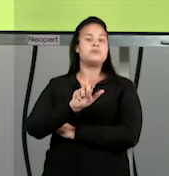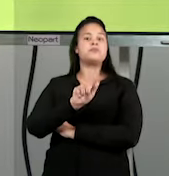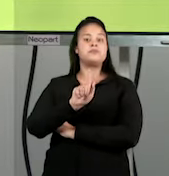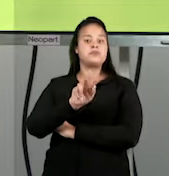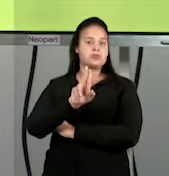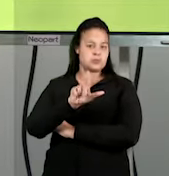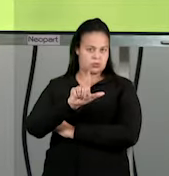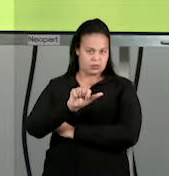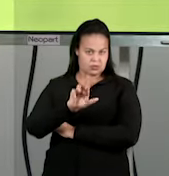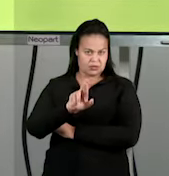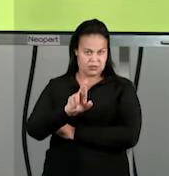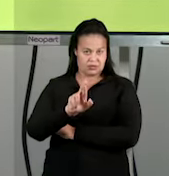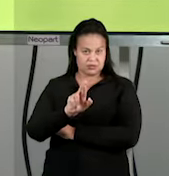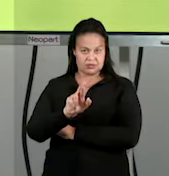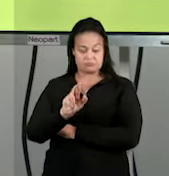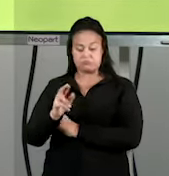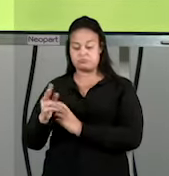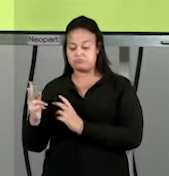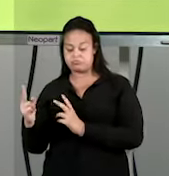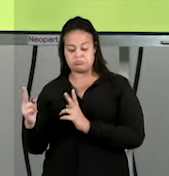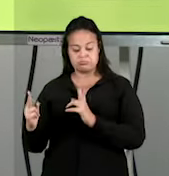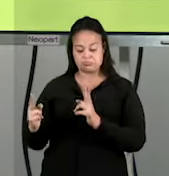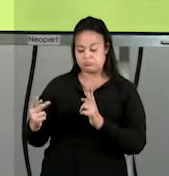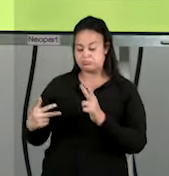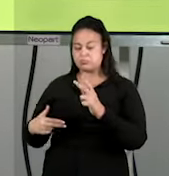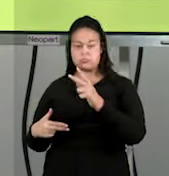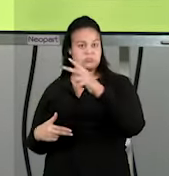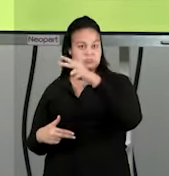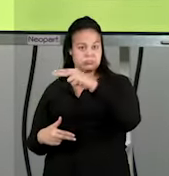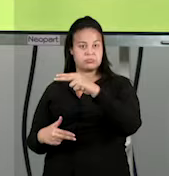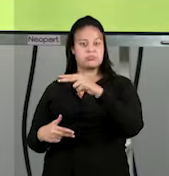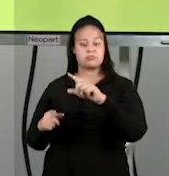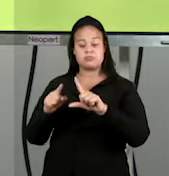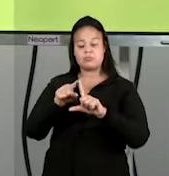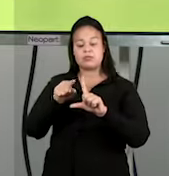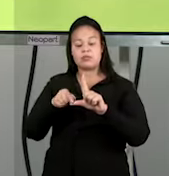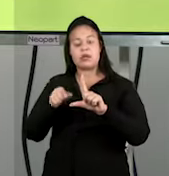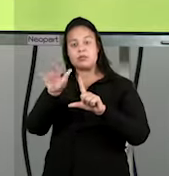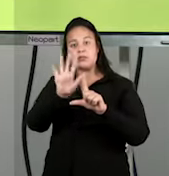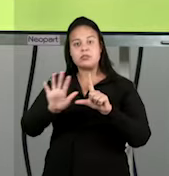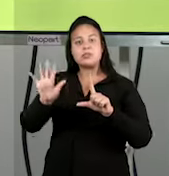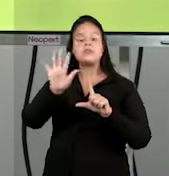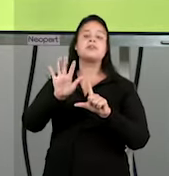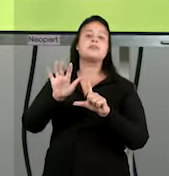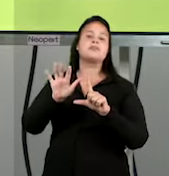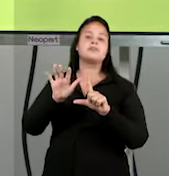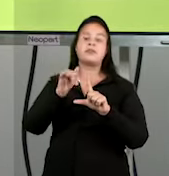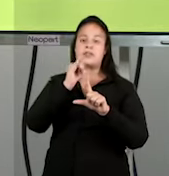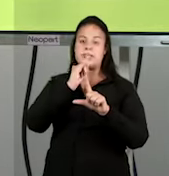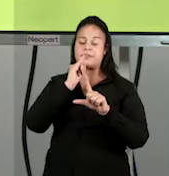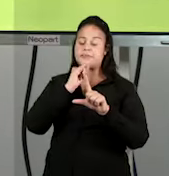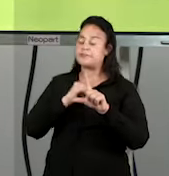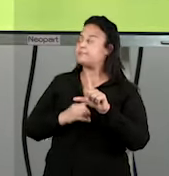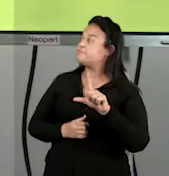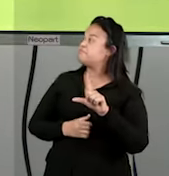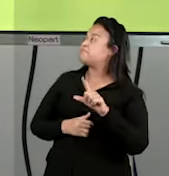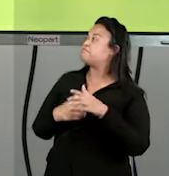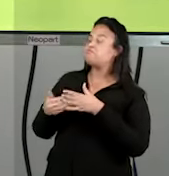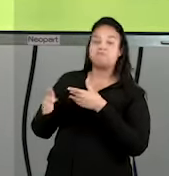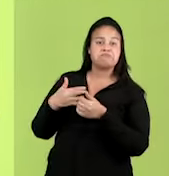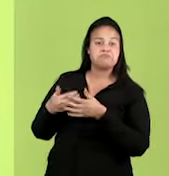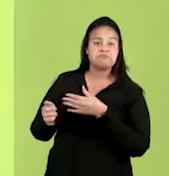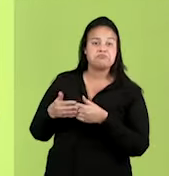com a mesma medida, os ângulos internos. Então, por exemplo, tanto faz